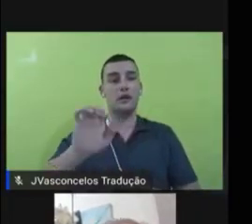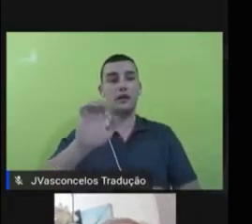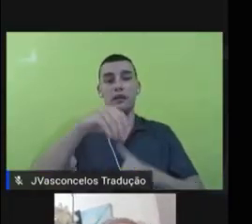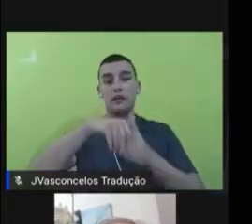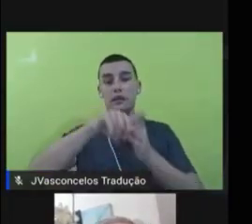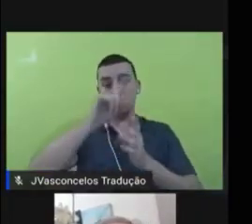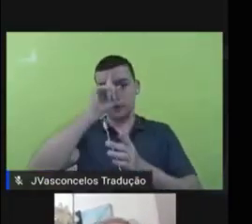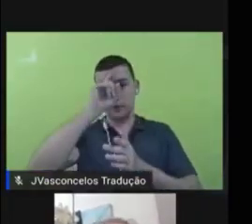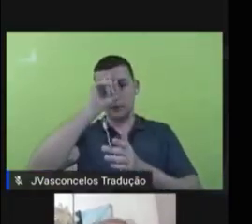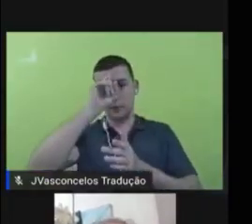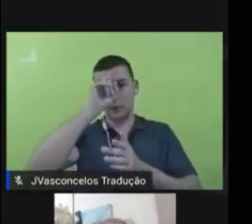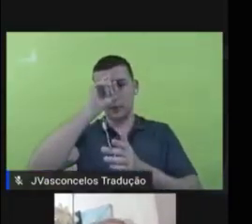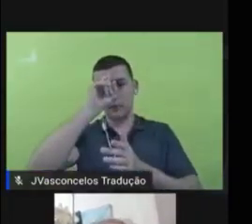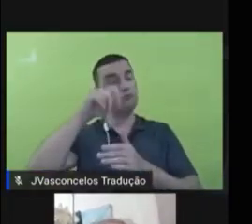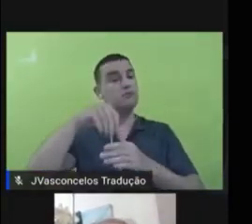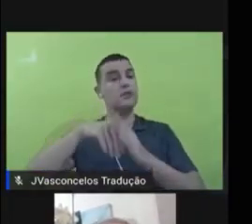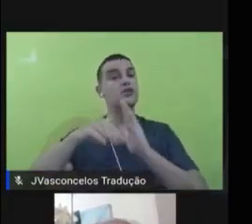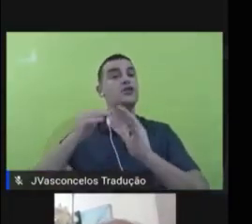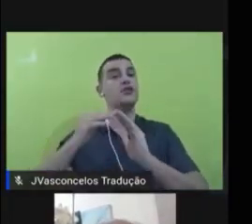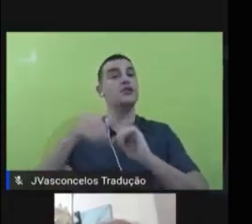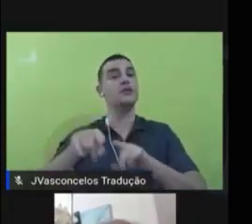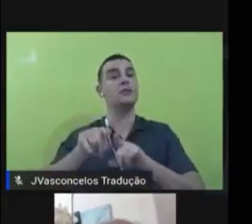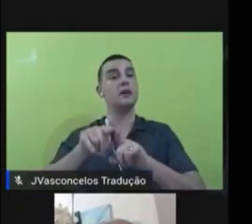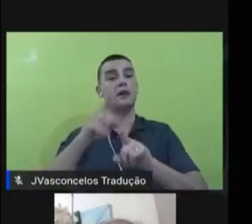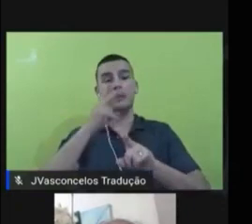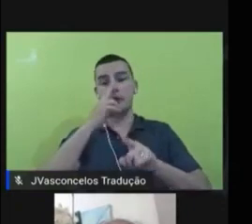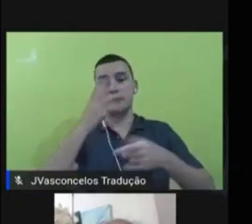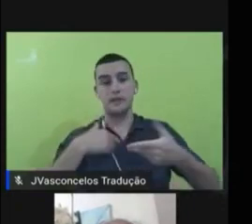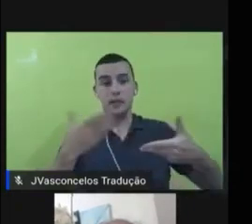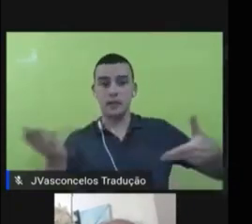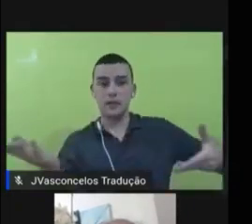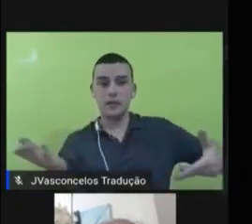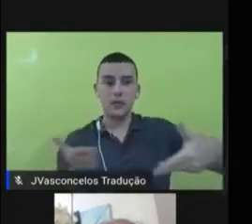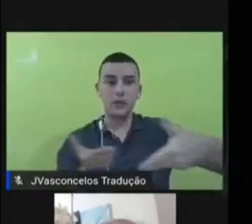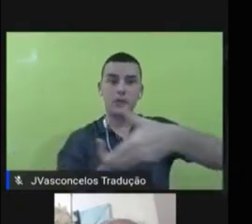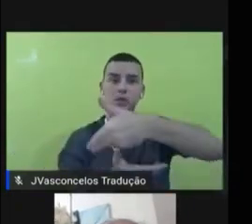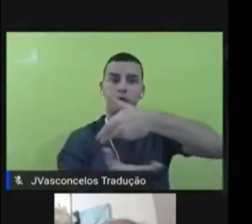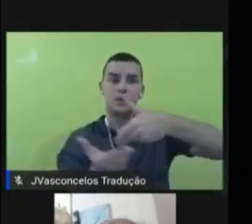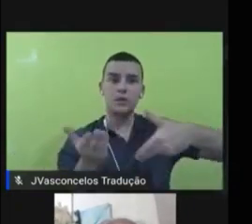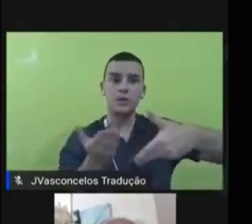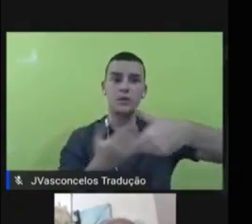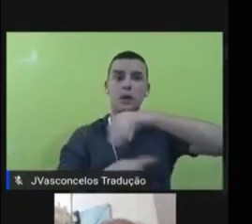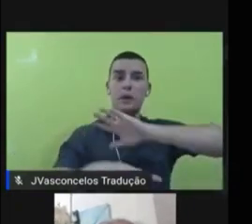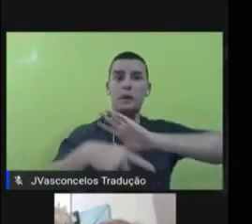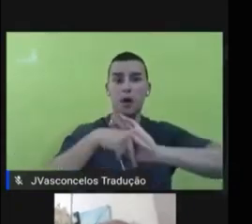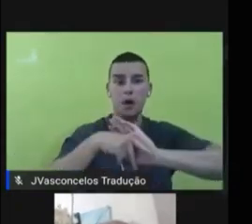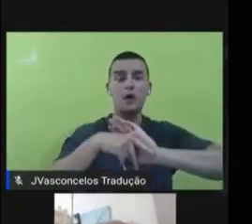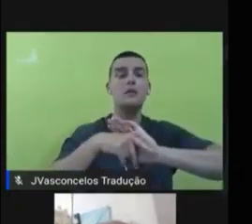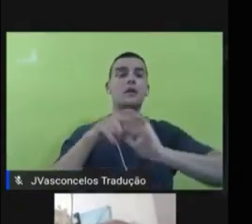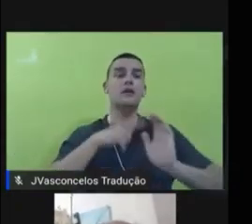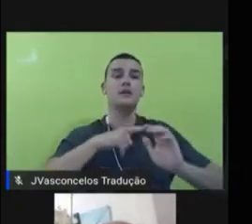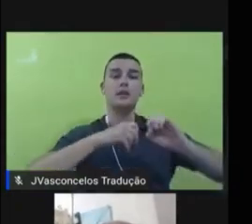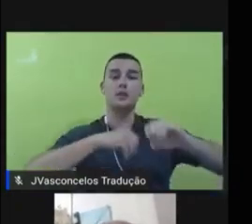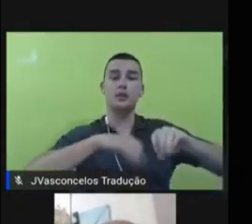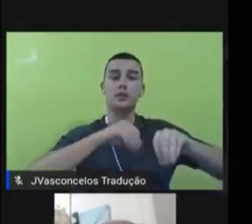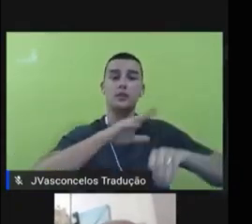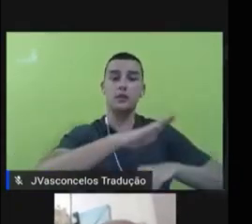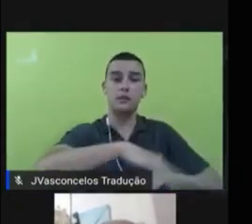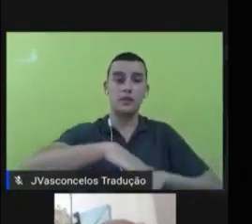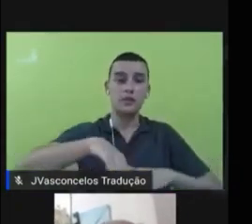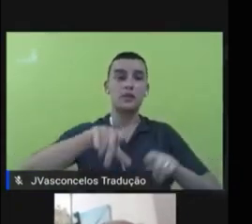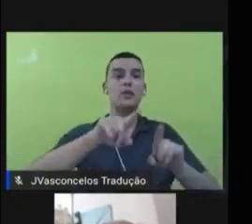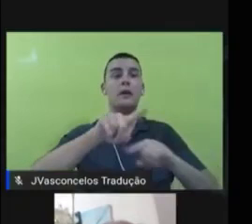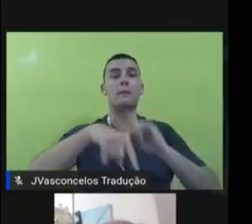e domiciliar, ele transversaliza os diversos níveis de educação, da educação infantil até o